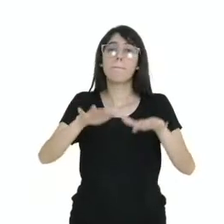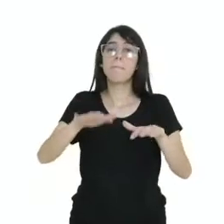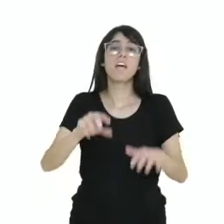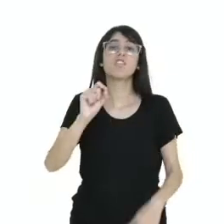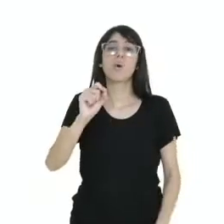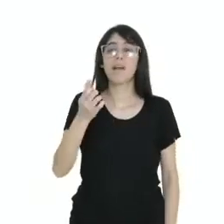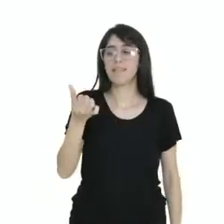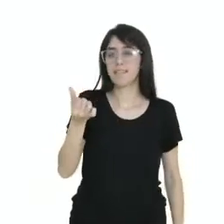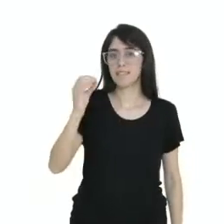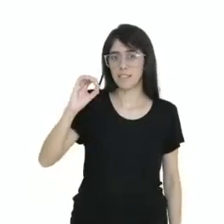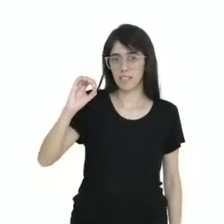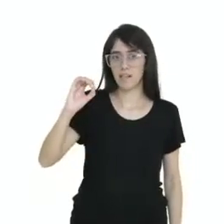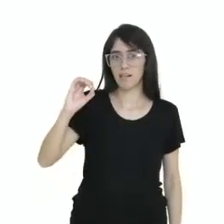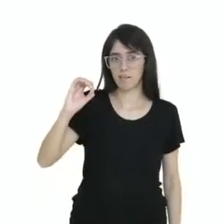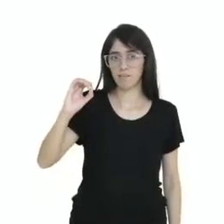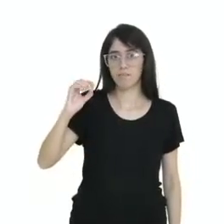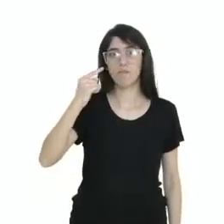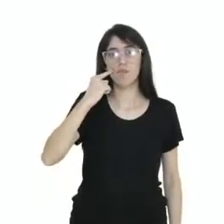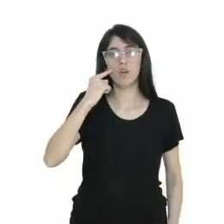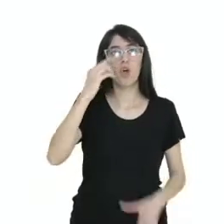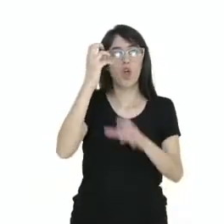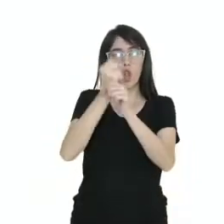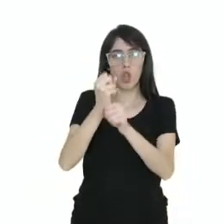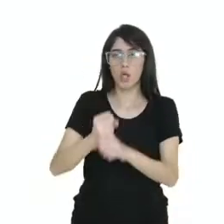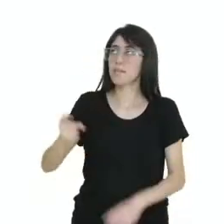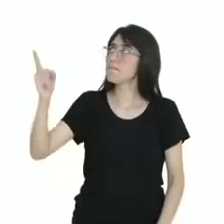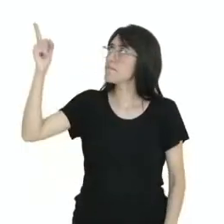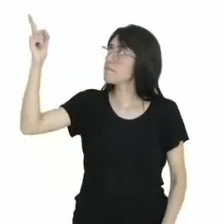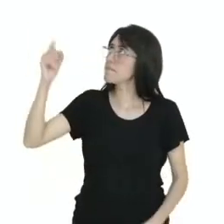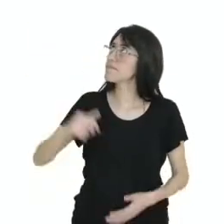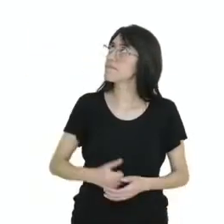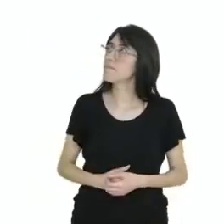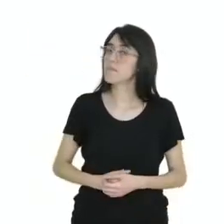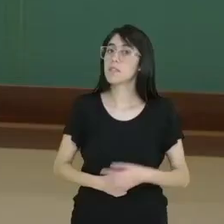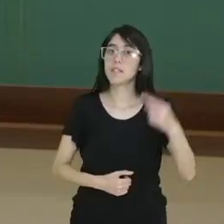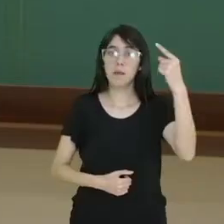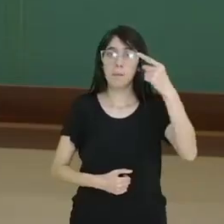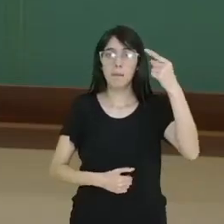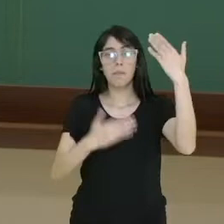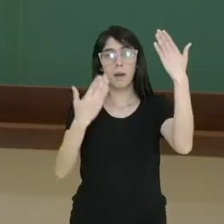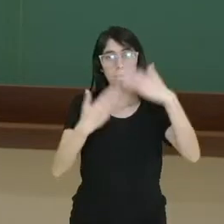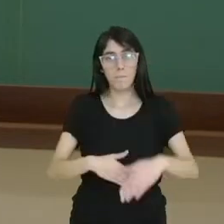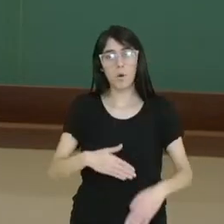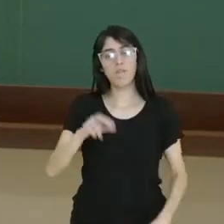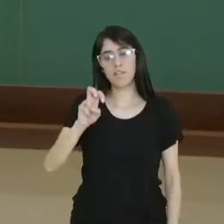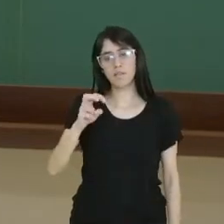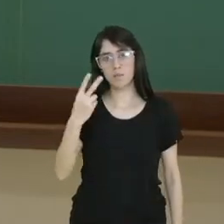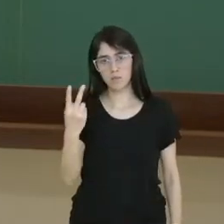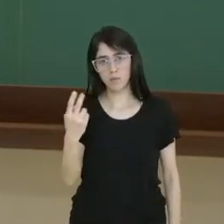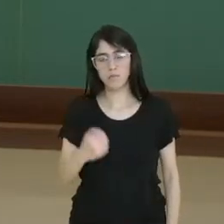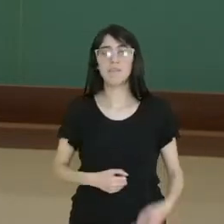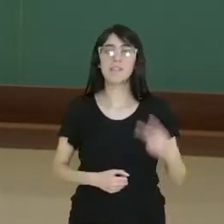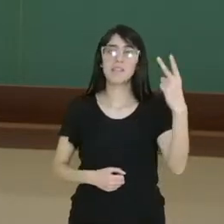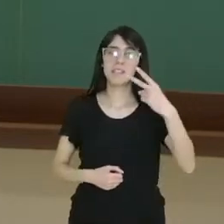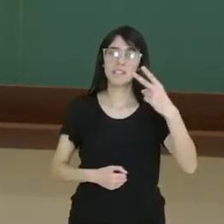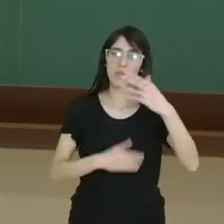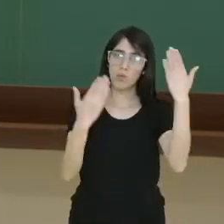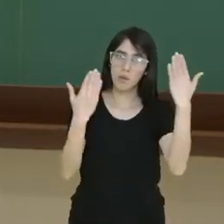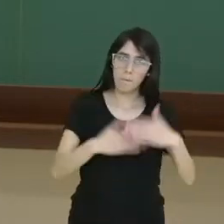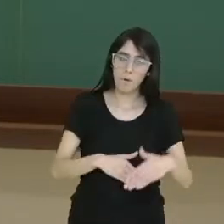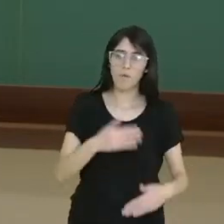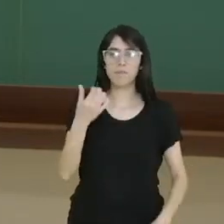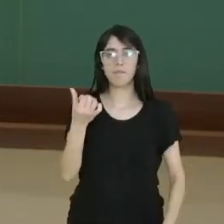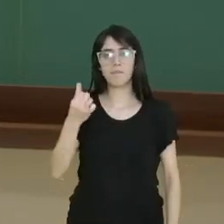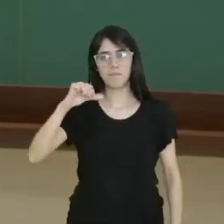curso é 6. Veja as notas que ele tirou. Na primeira avaliação, o Maurício tirou 5,2. Na segunda